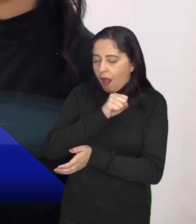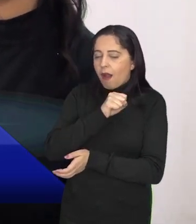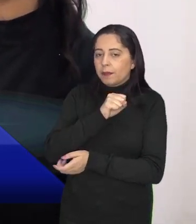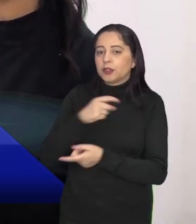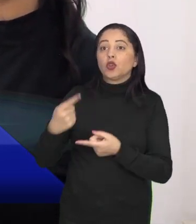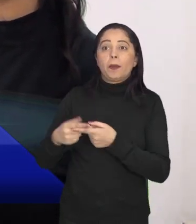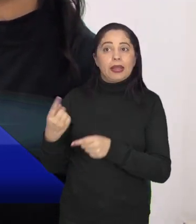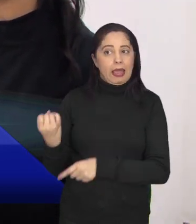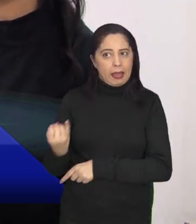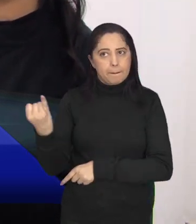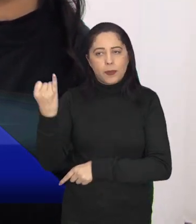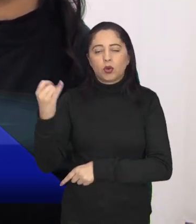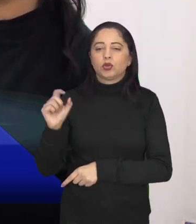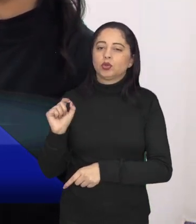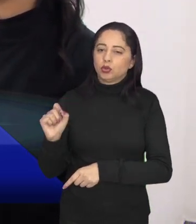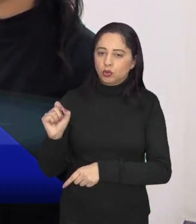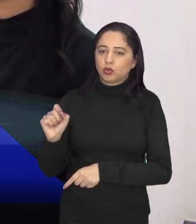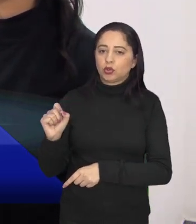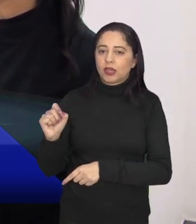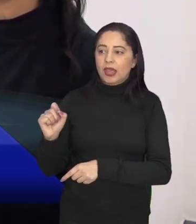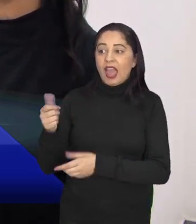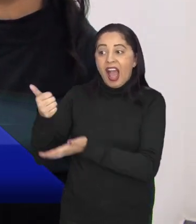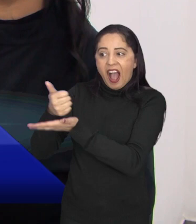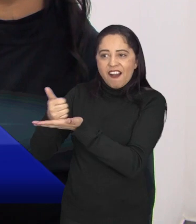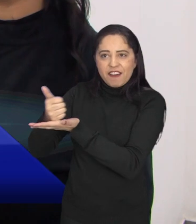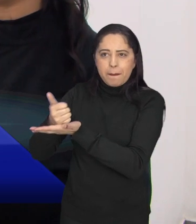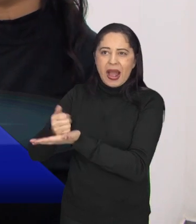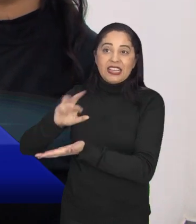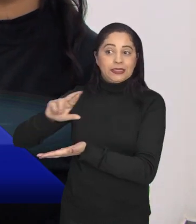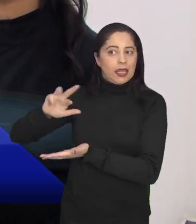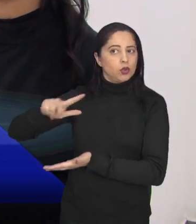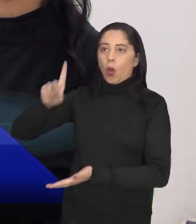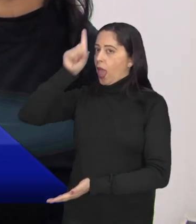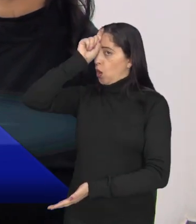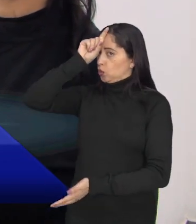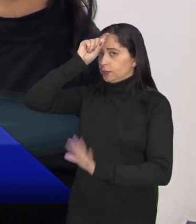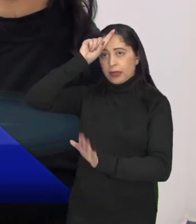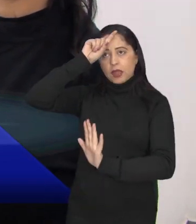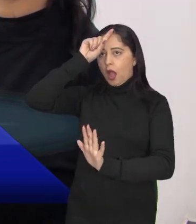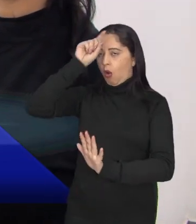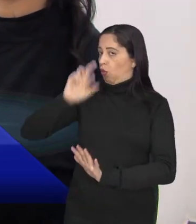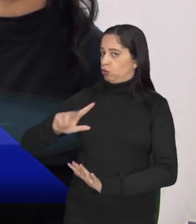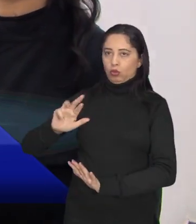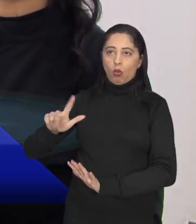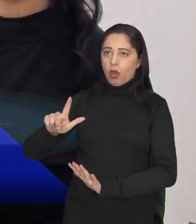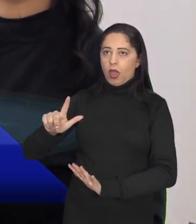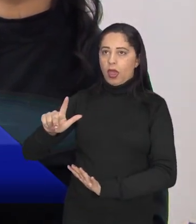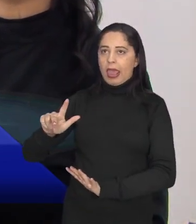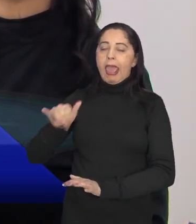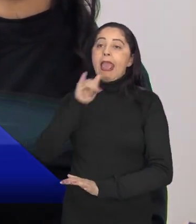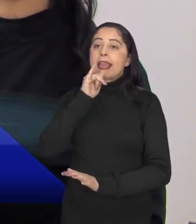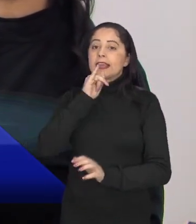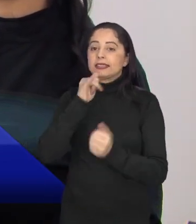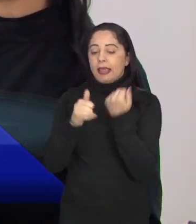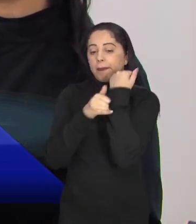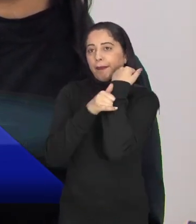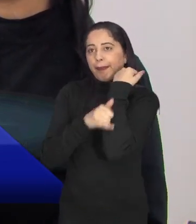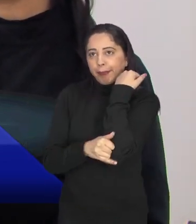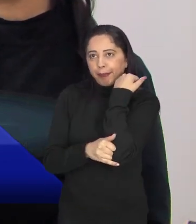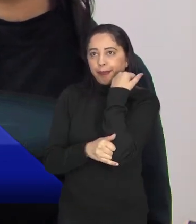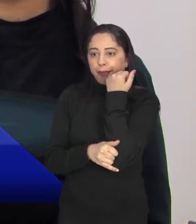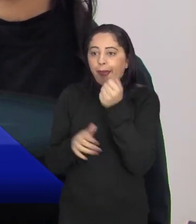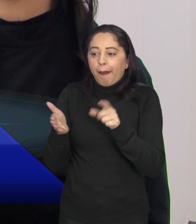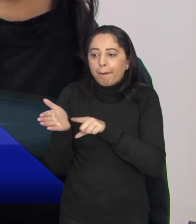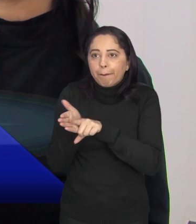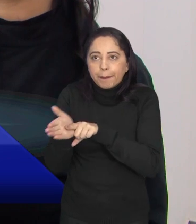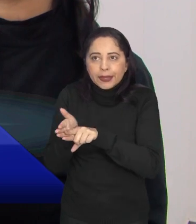é importante salientar que a farmácia ela não é um posto de coleta não é eles não vão poder fazer por